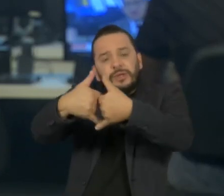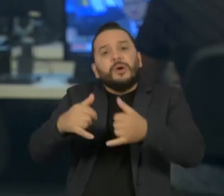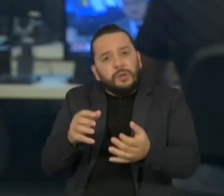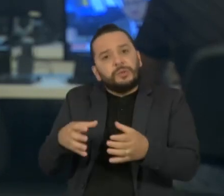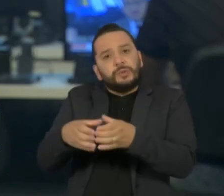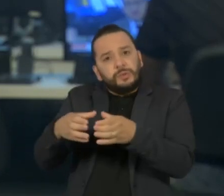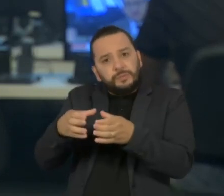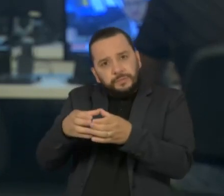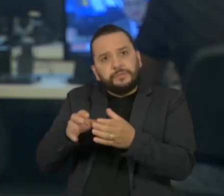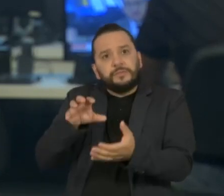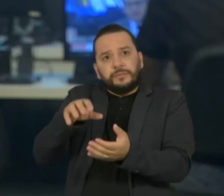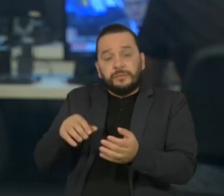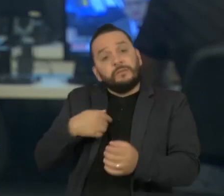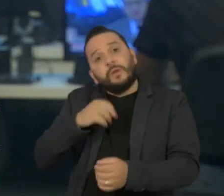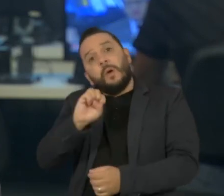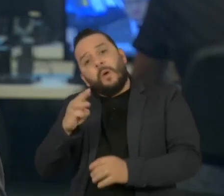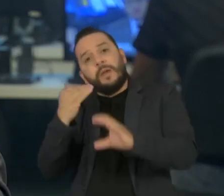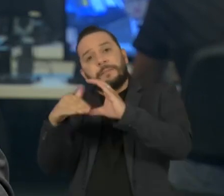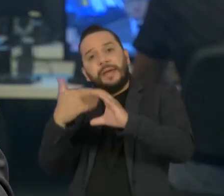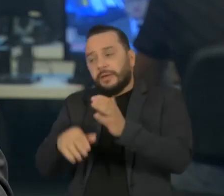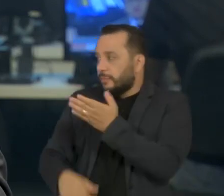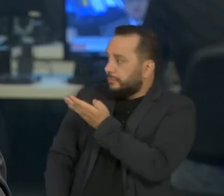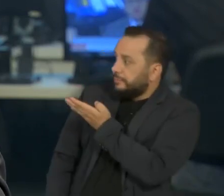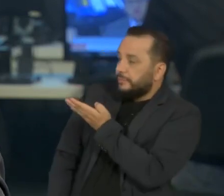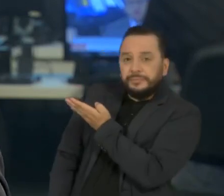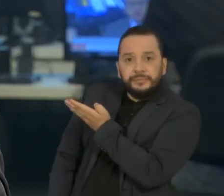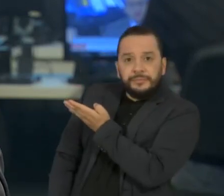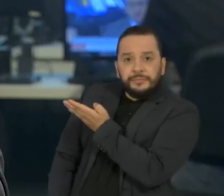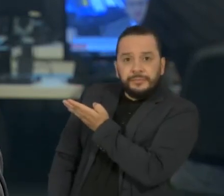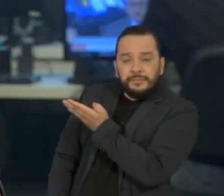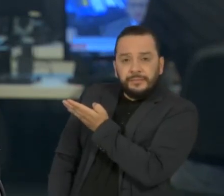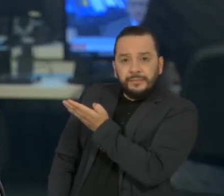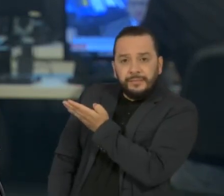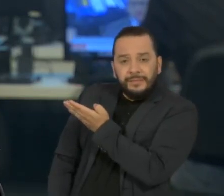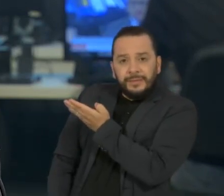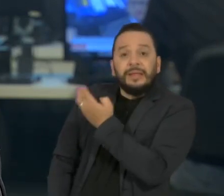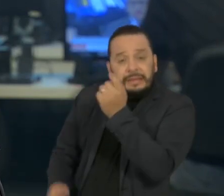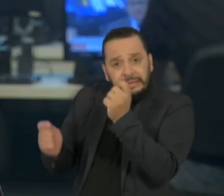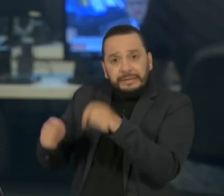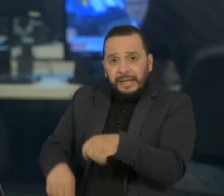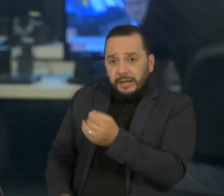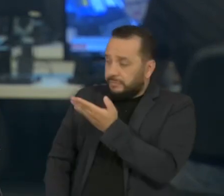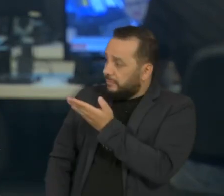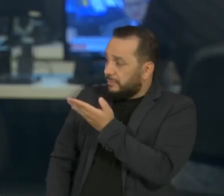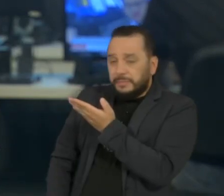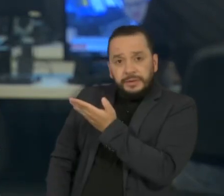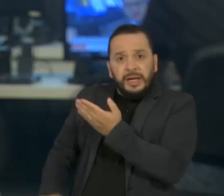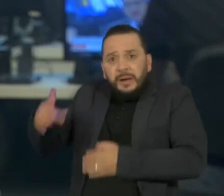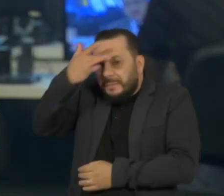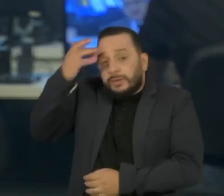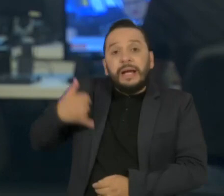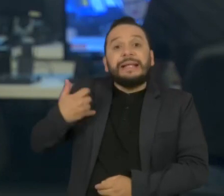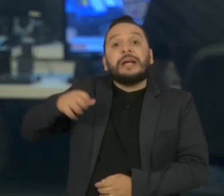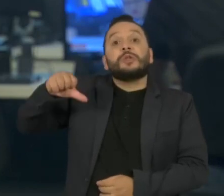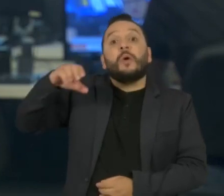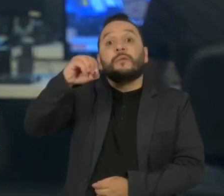Centro do Genoma Humano e contribuir para essa pesquisa. só mandar um e-mail para estudocovid